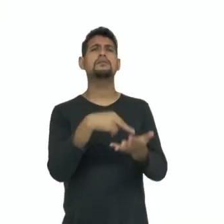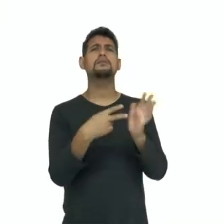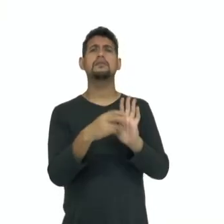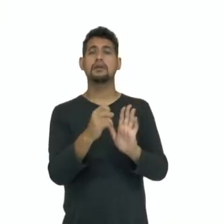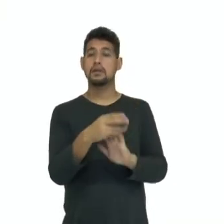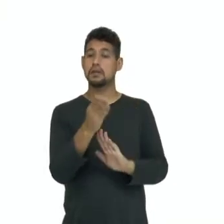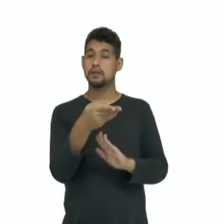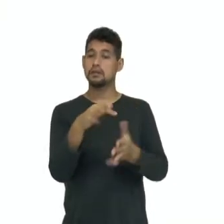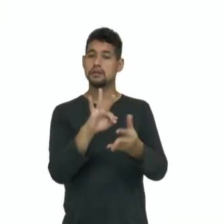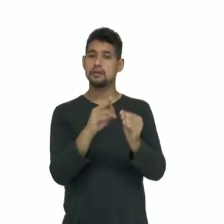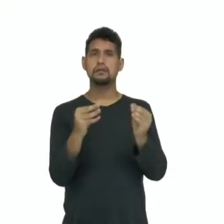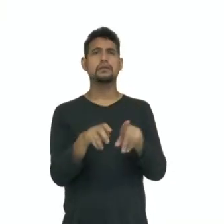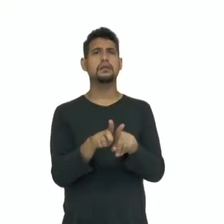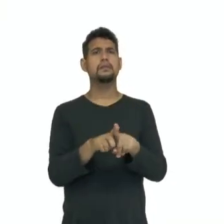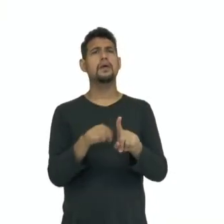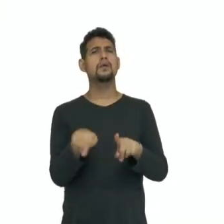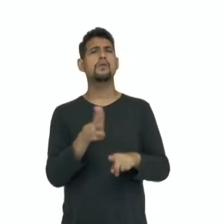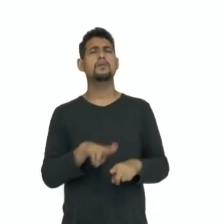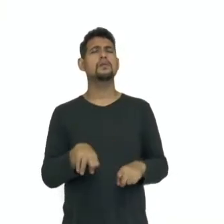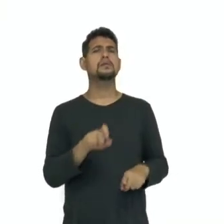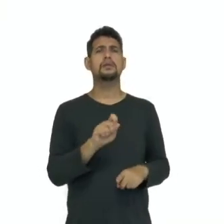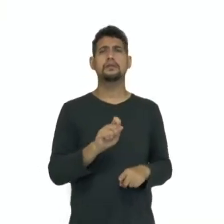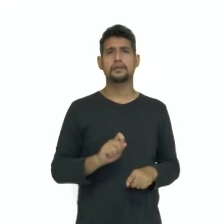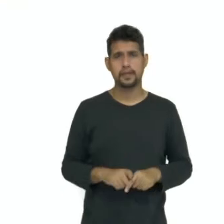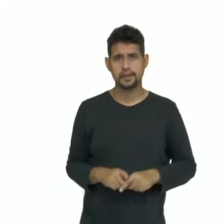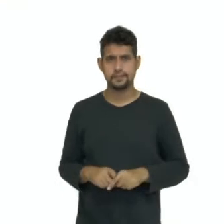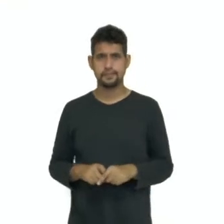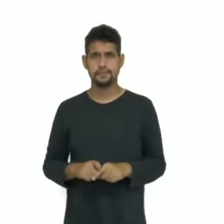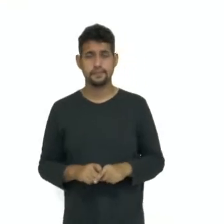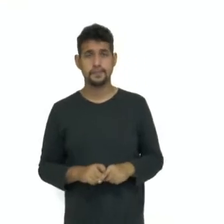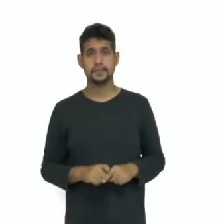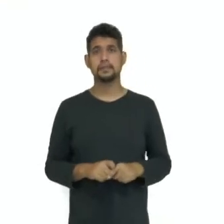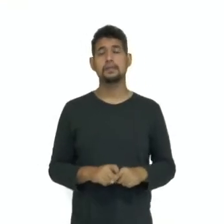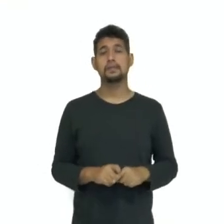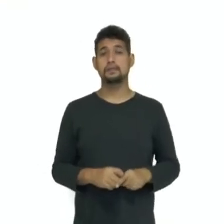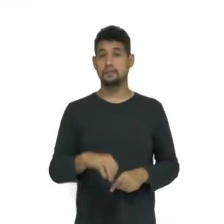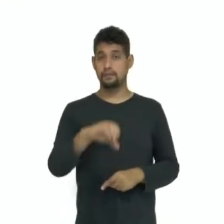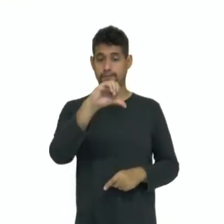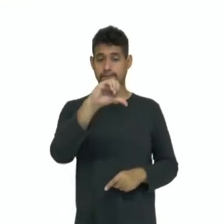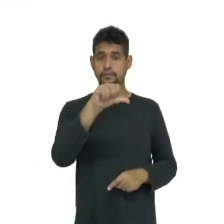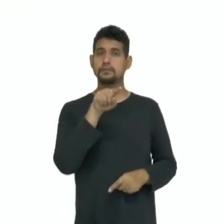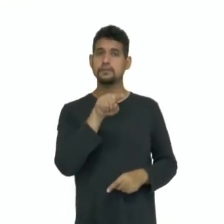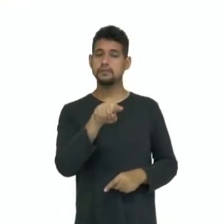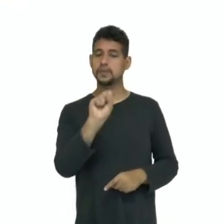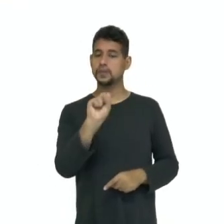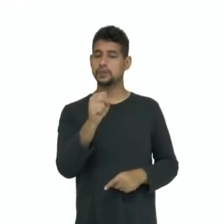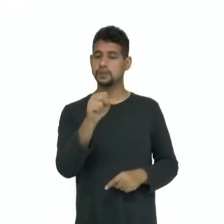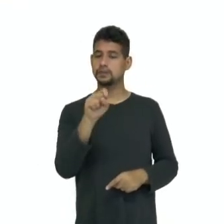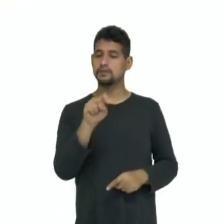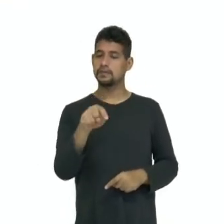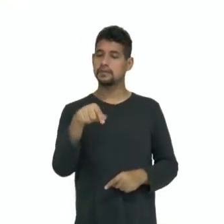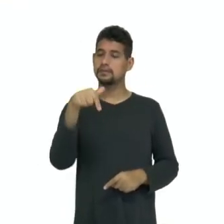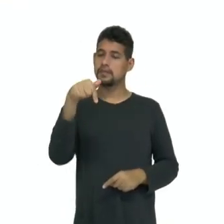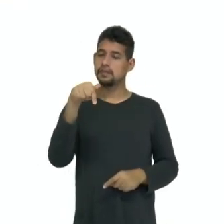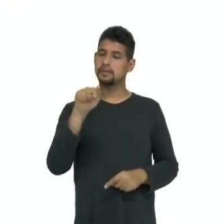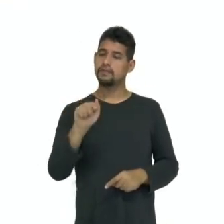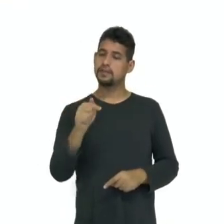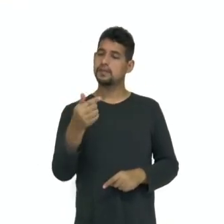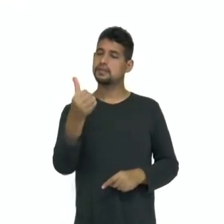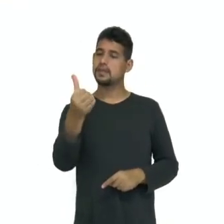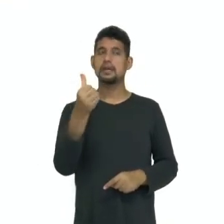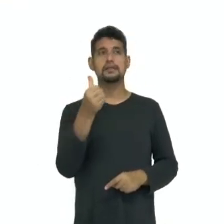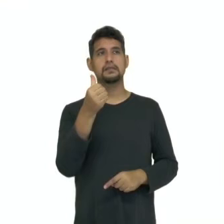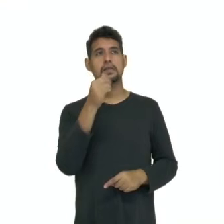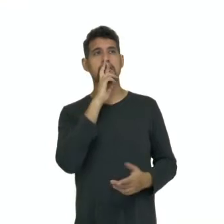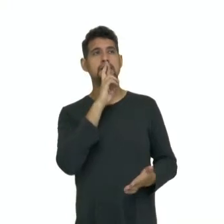simplifico com o 5, me deixando um princípio multiplicativo de 9 vezes 8 vezes 7 vezes 6, que me